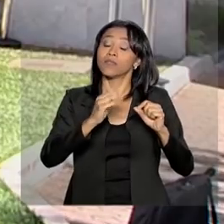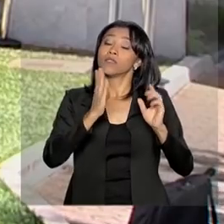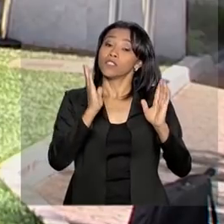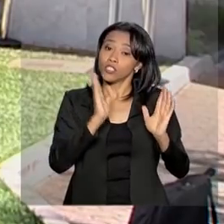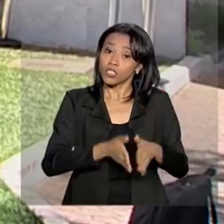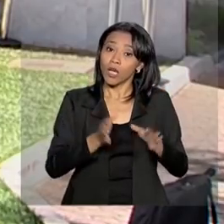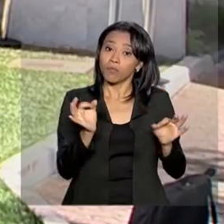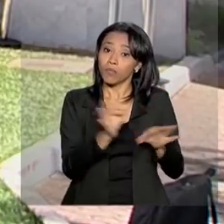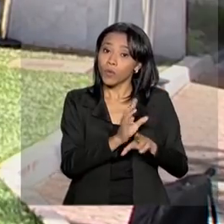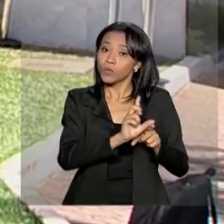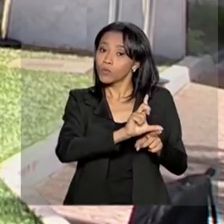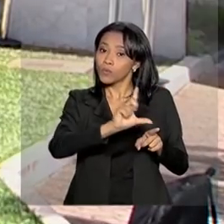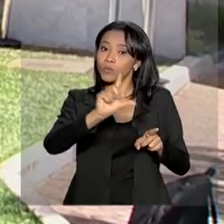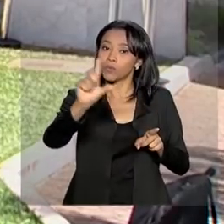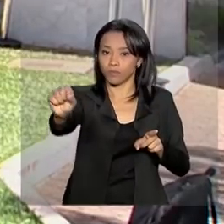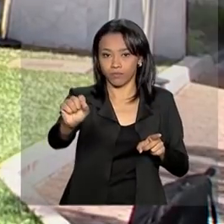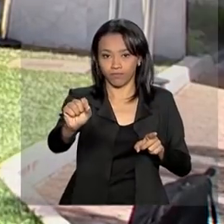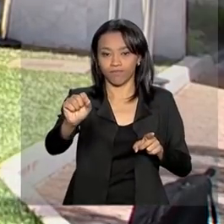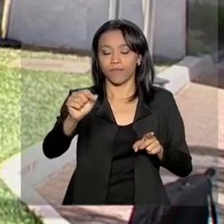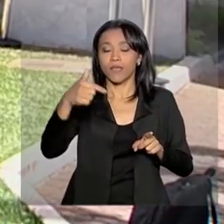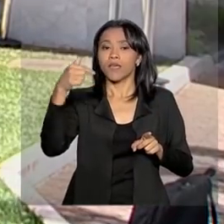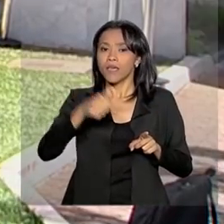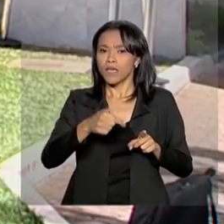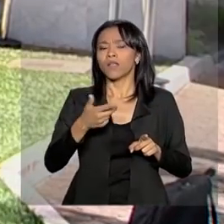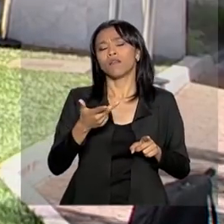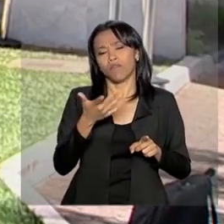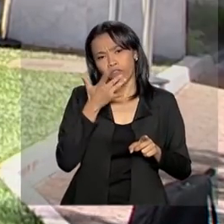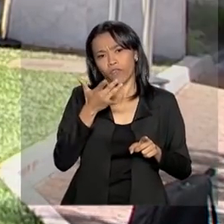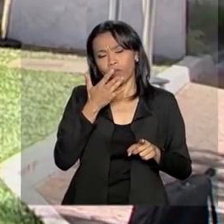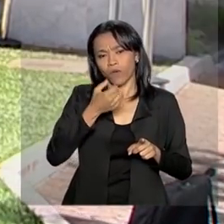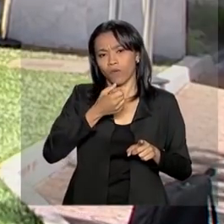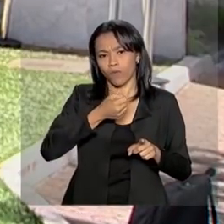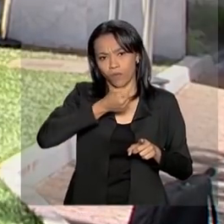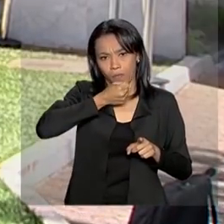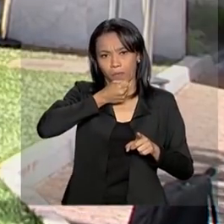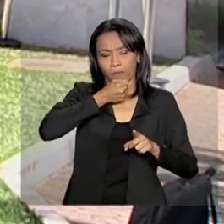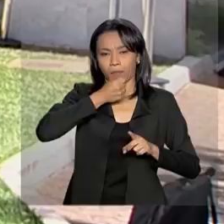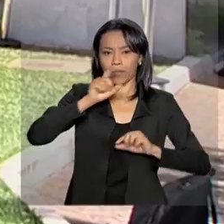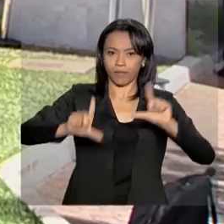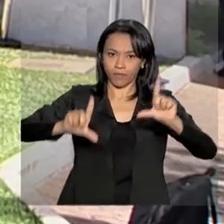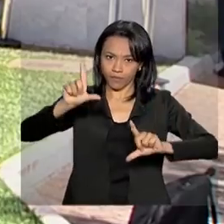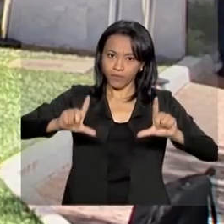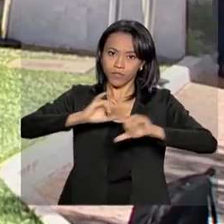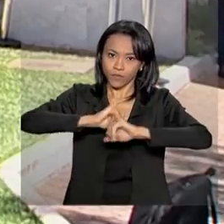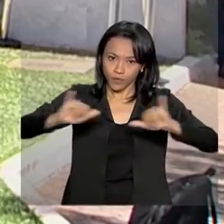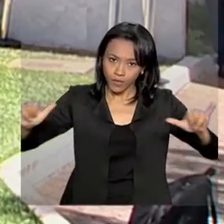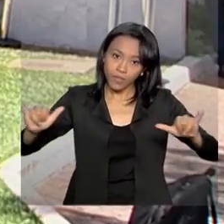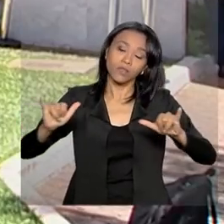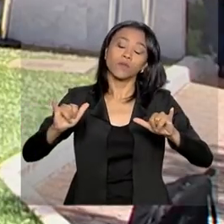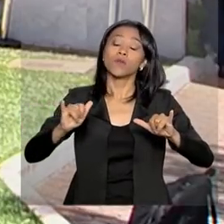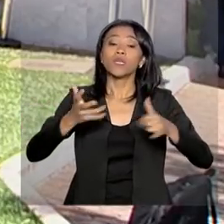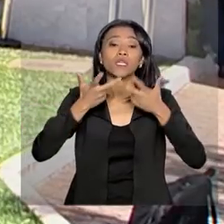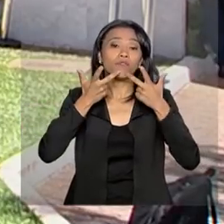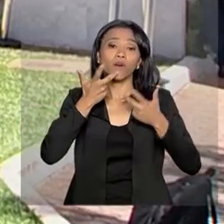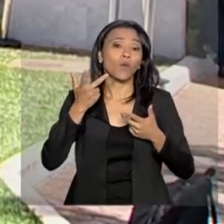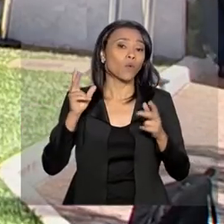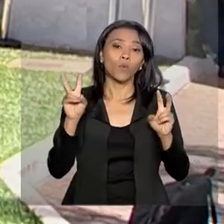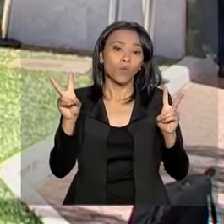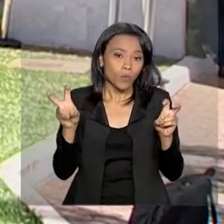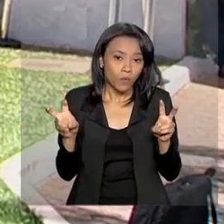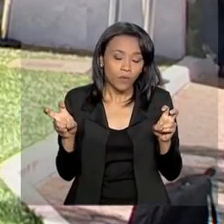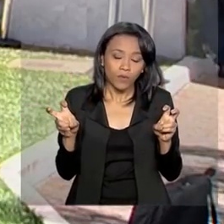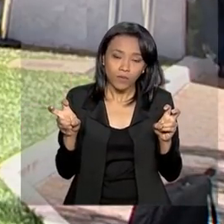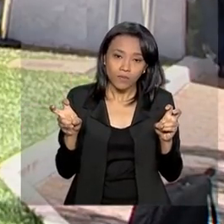o prédio. O Hamilton Mourão falou com a imprensa aqui logo na saída e comentou sobre o